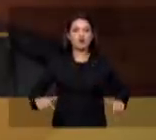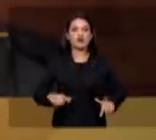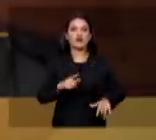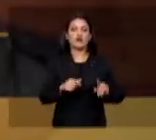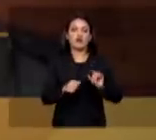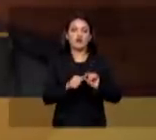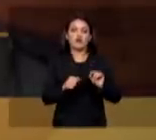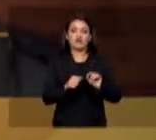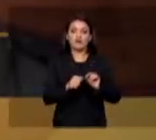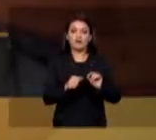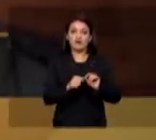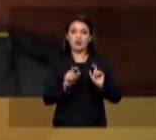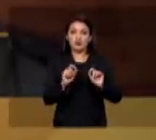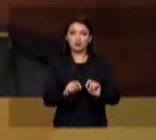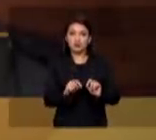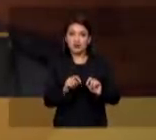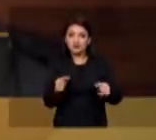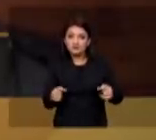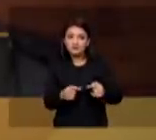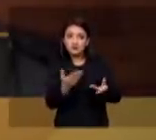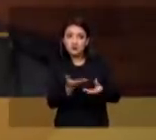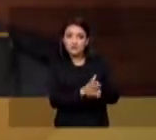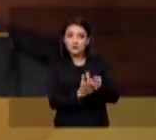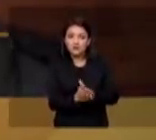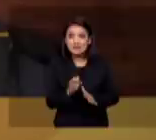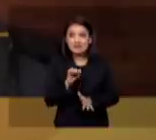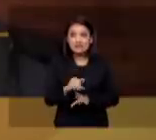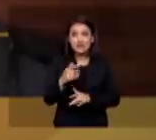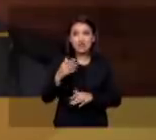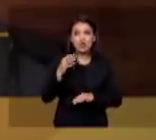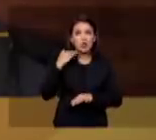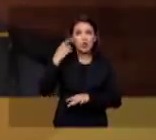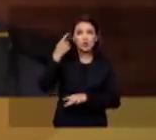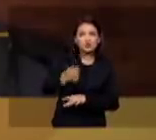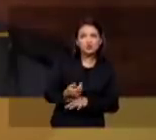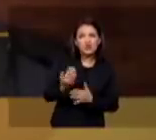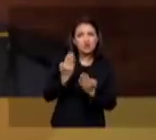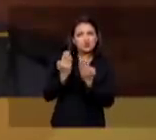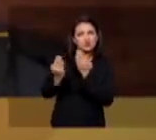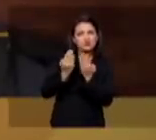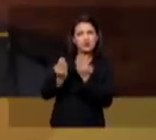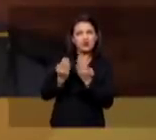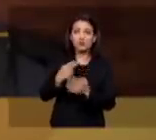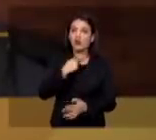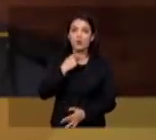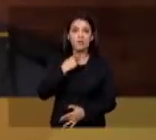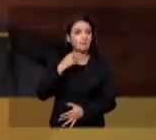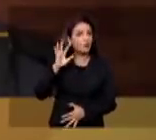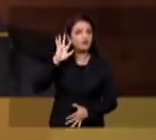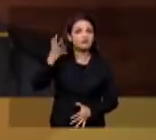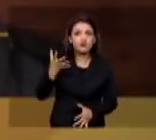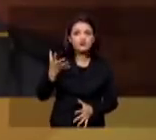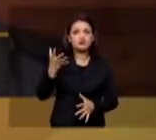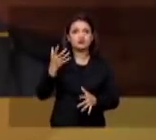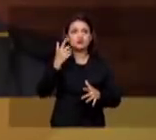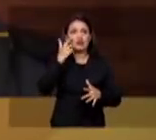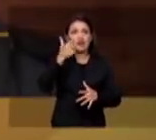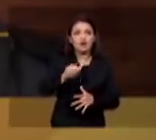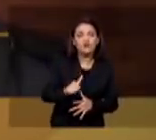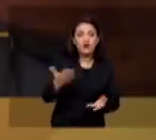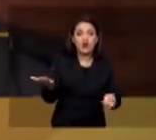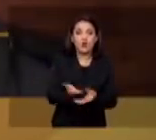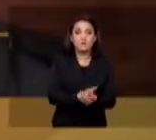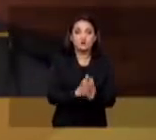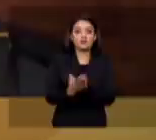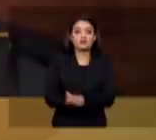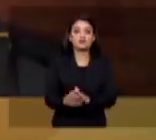do processo. Juiz suspeito e impedido não deve despachar no processo e muito menos decidir. Por isso, a